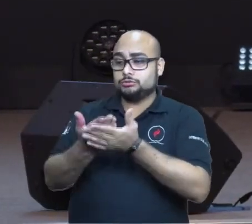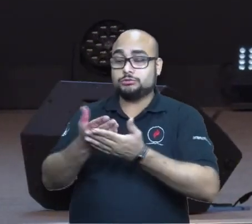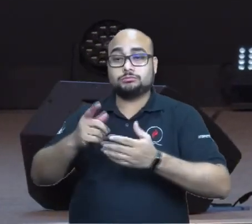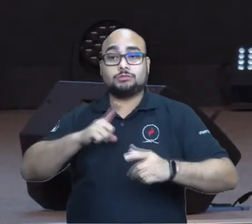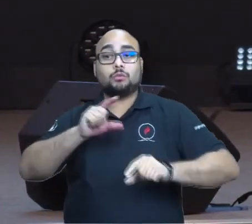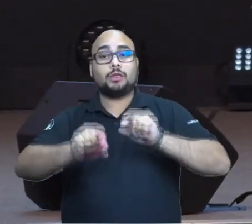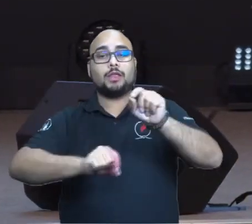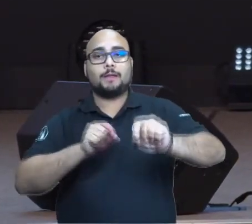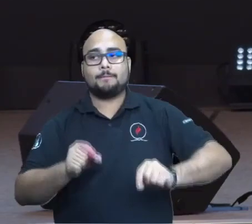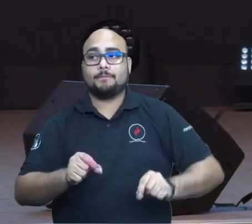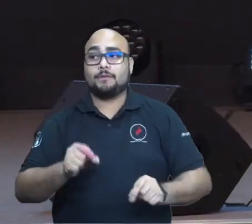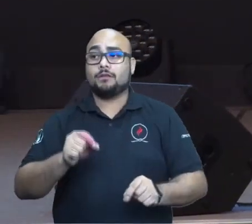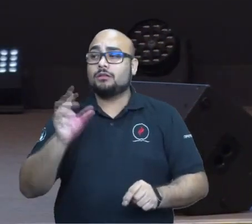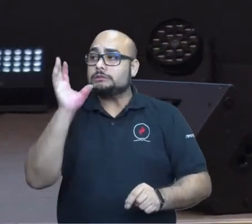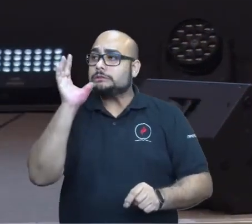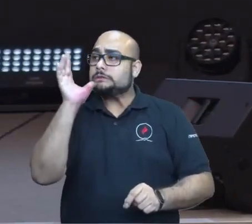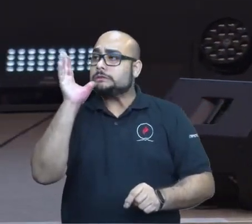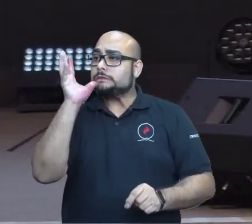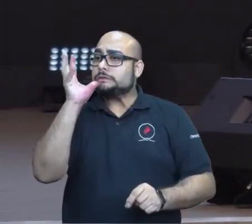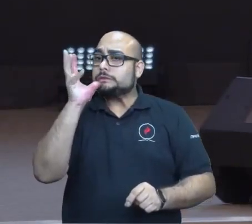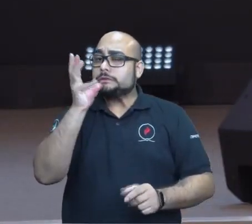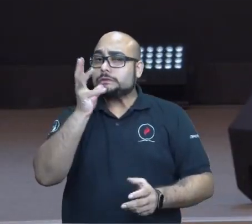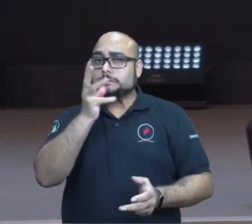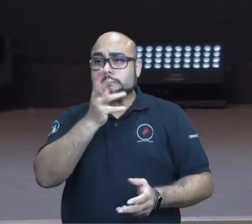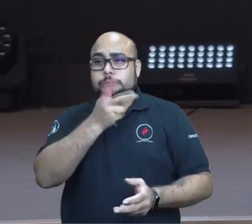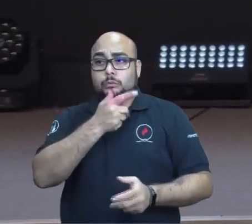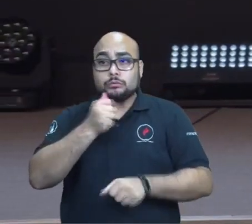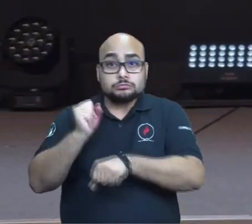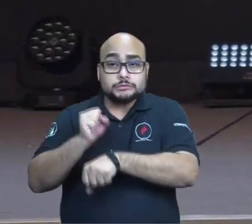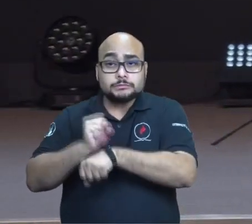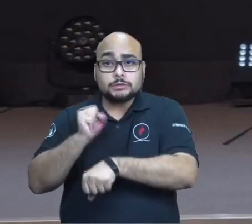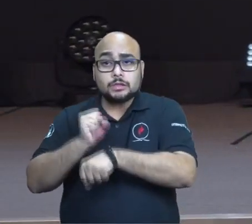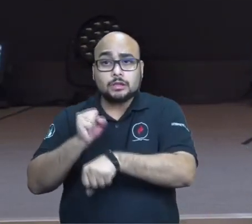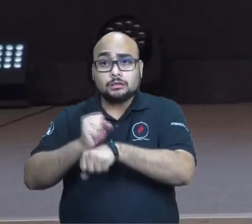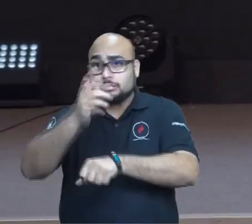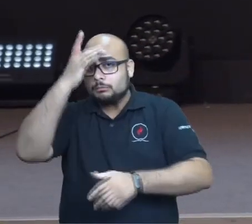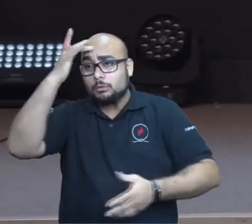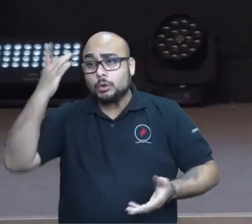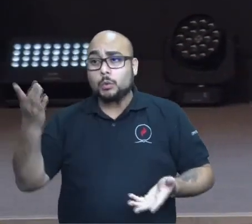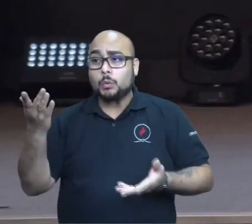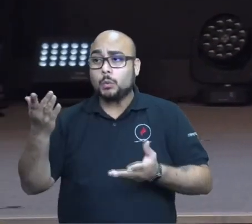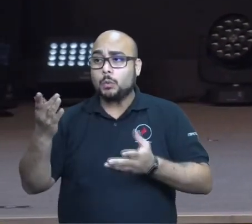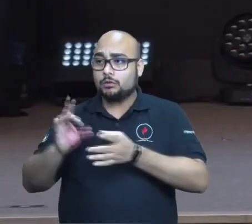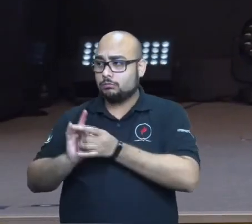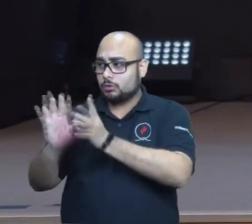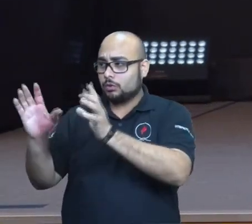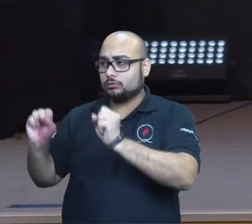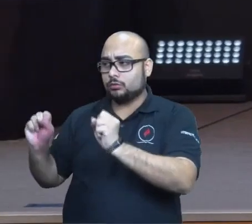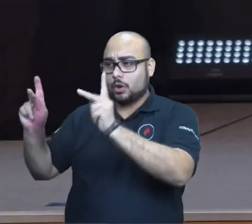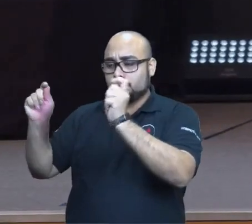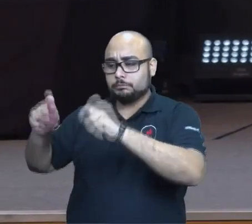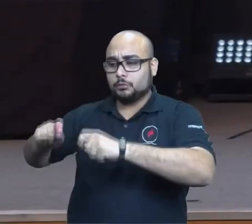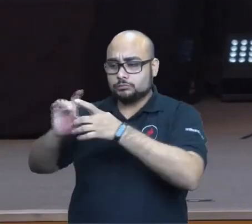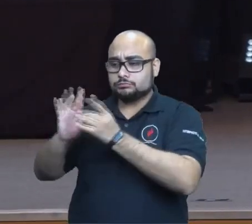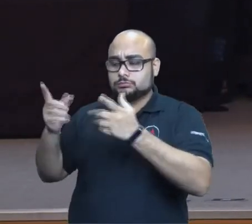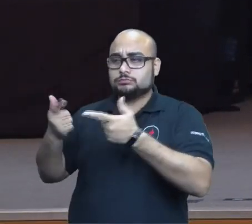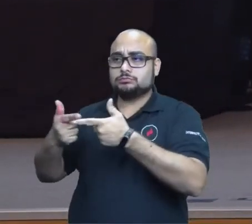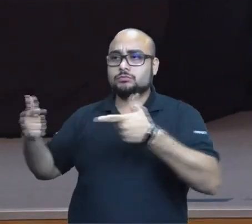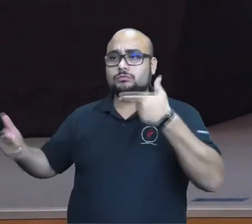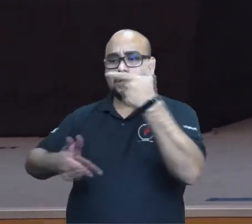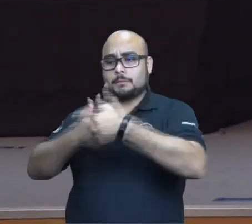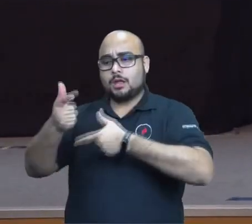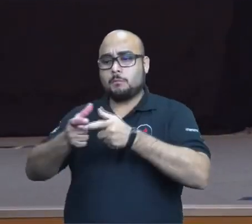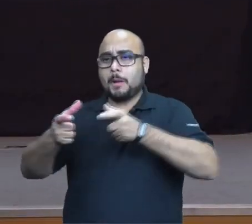tempo demais esperando que alguém te deu aval para você começar a crescer que alguém diga que você